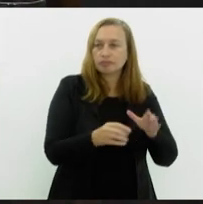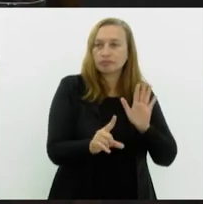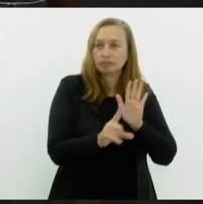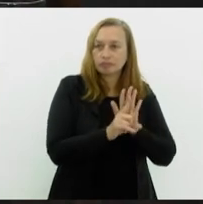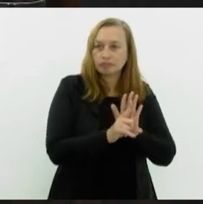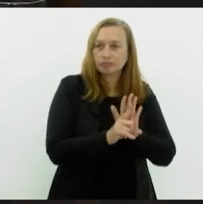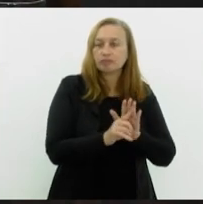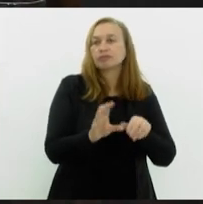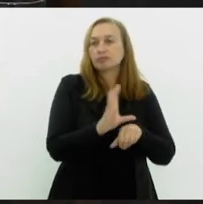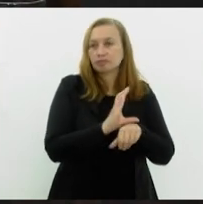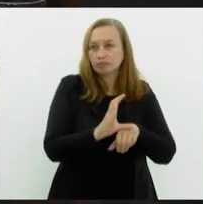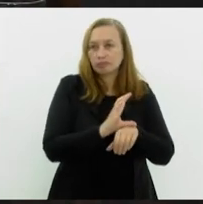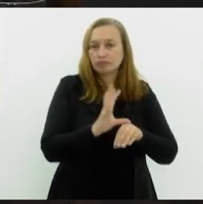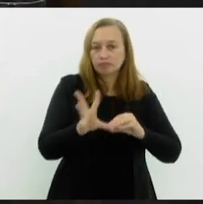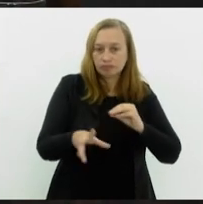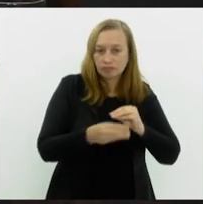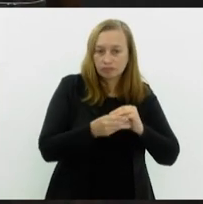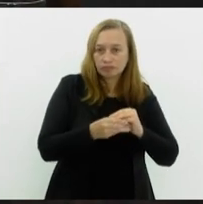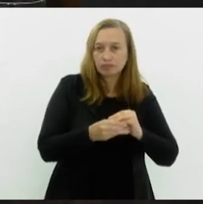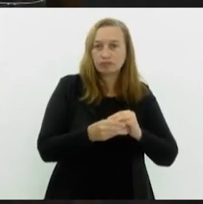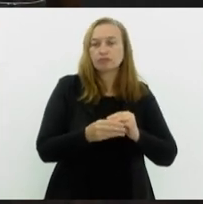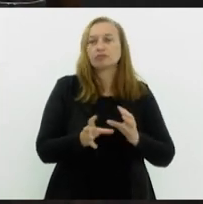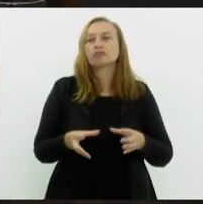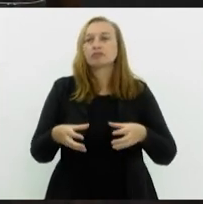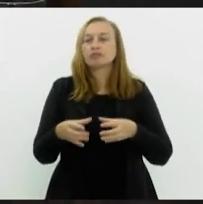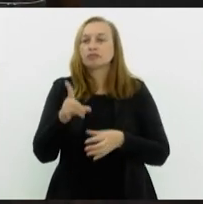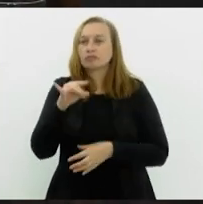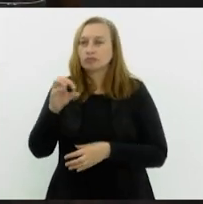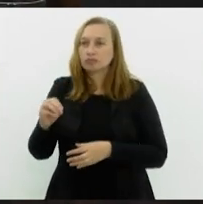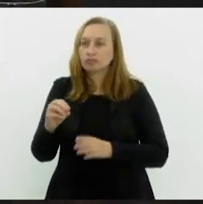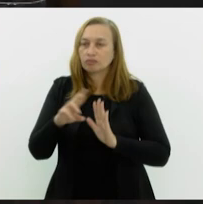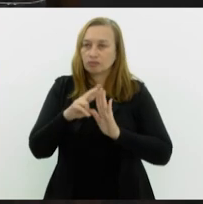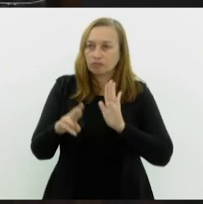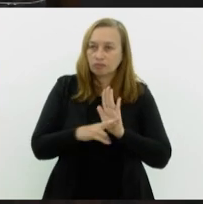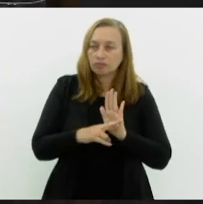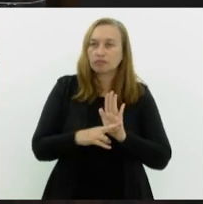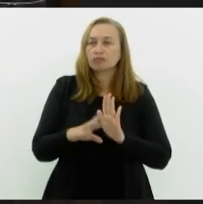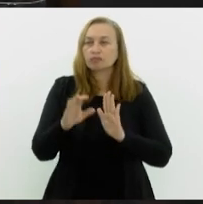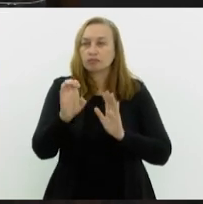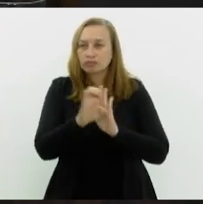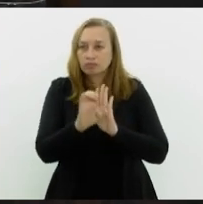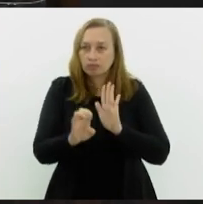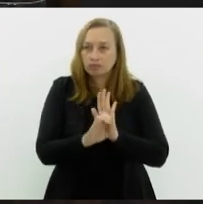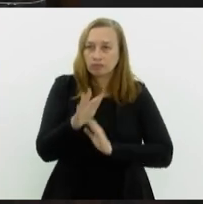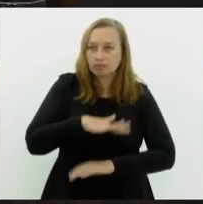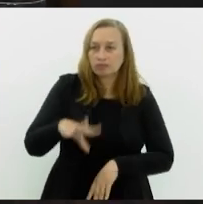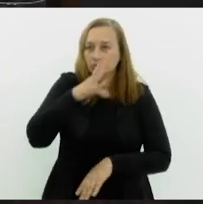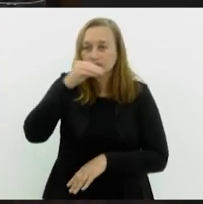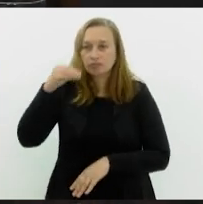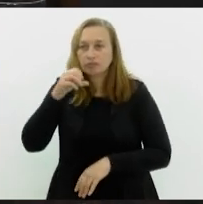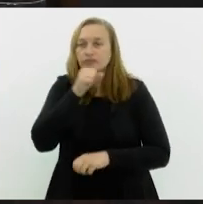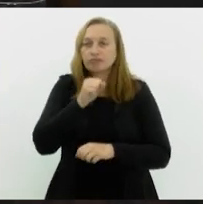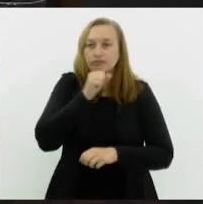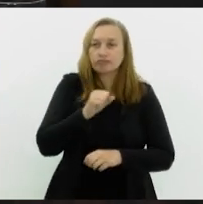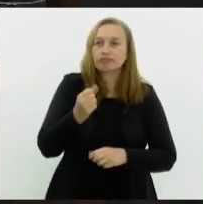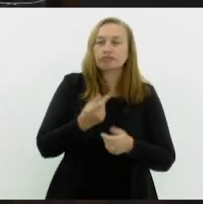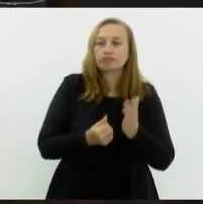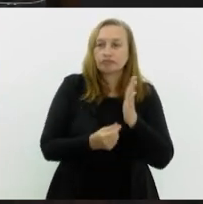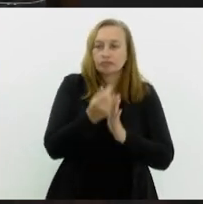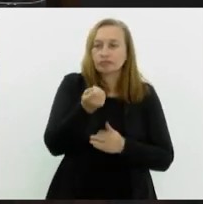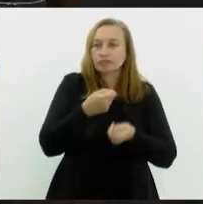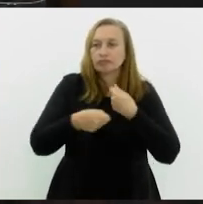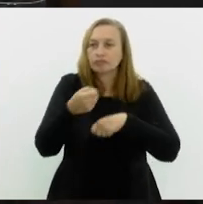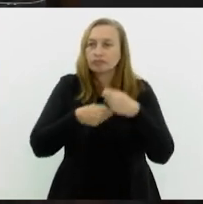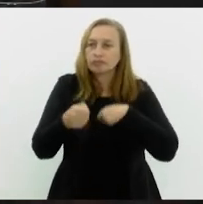Legislação Constitucional Complementar e Código de Assuntos da Criança, Adolescente e Idoso, Economia, Indústria e Comércio, Tributação, Controle